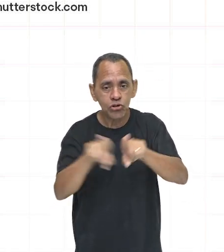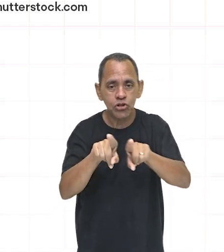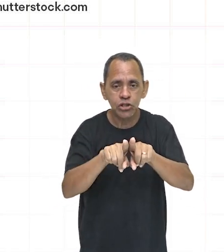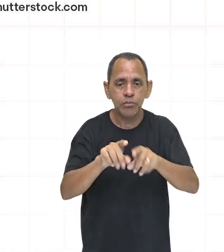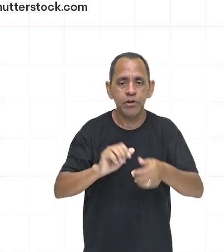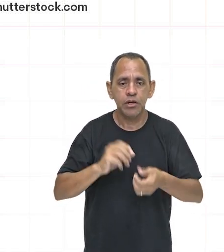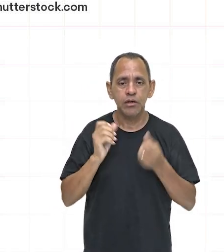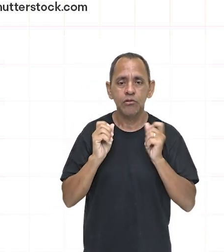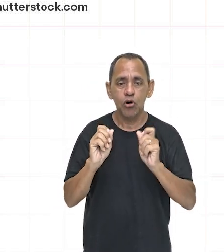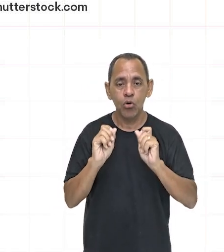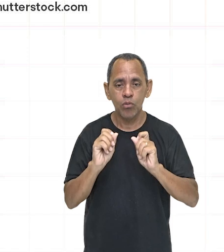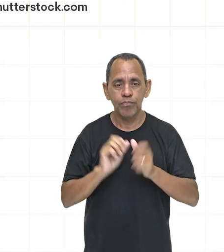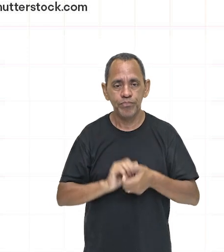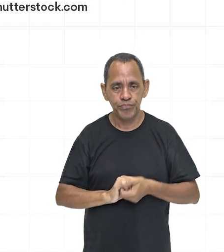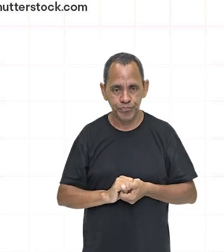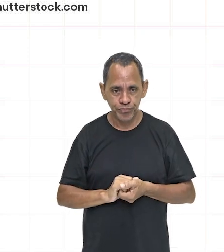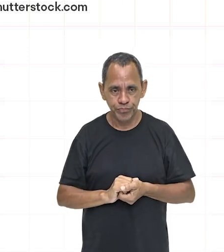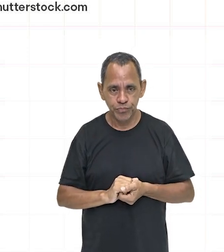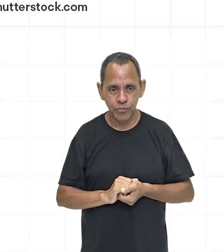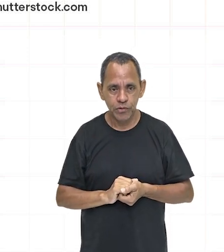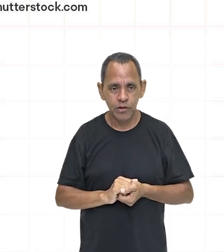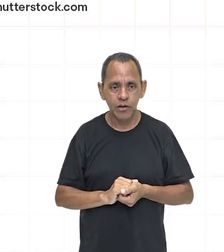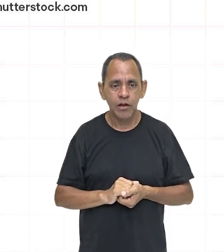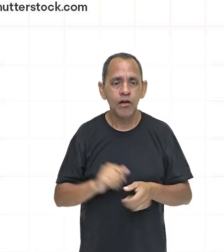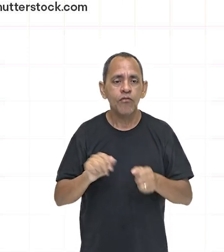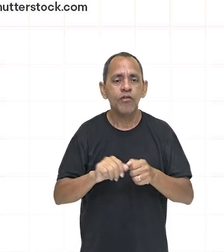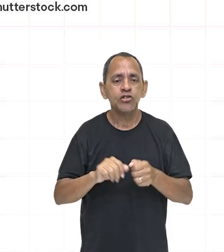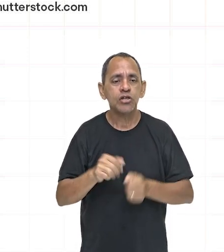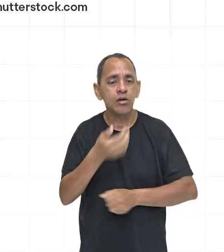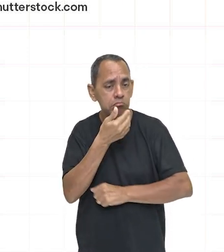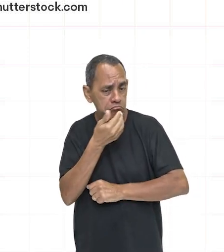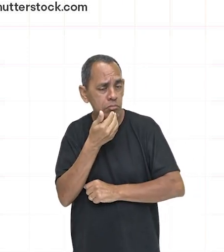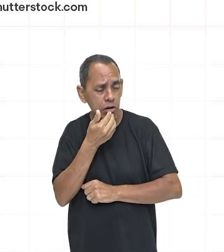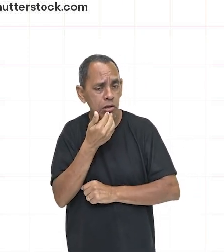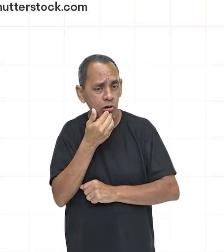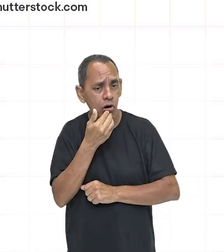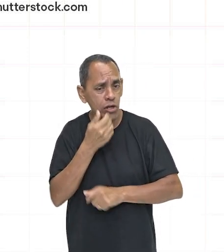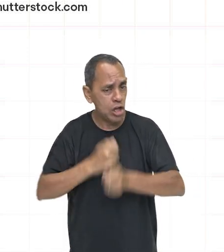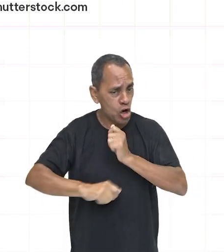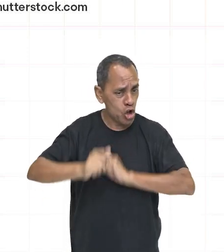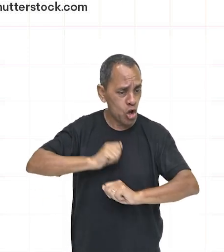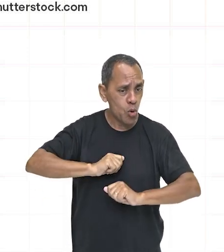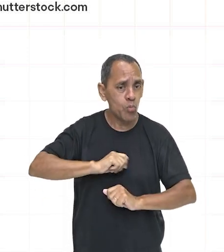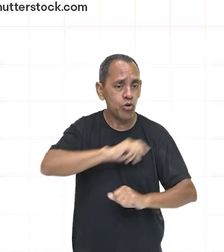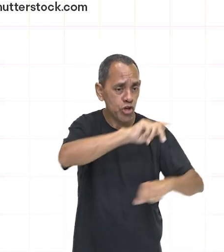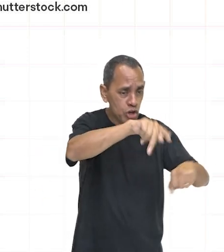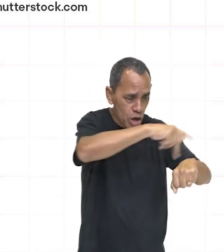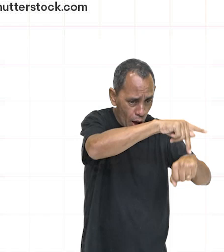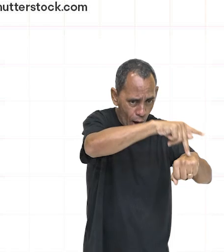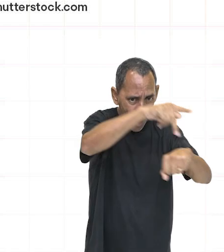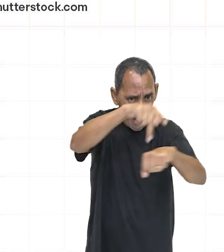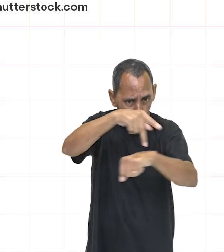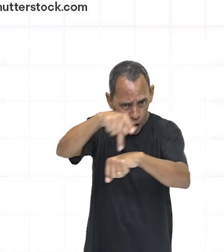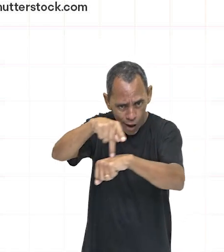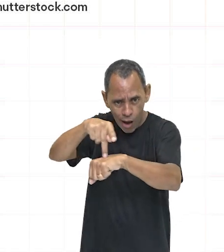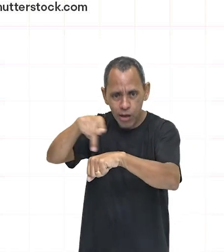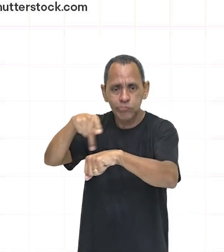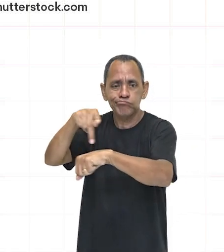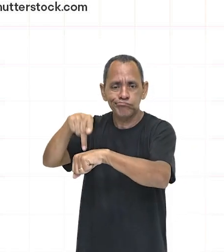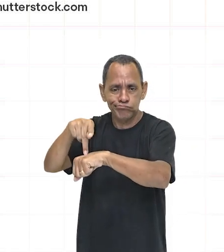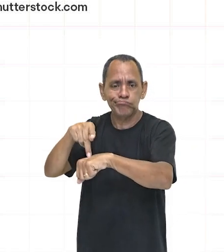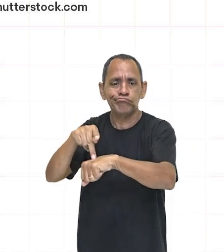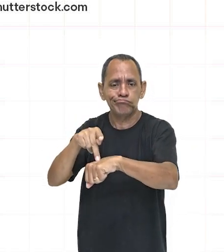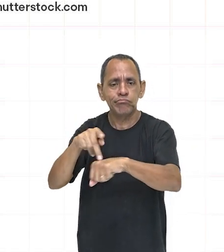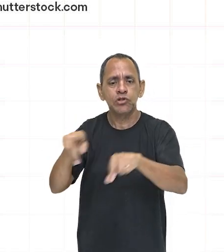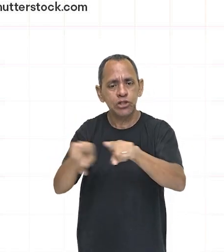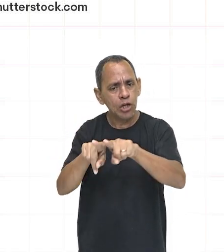desenvolvidos, então vai fazer com que melhore ainda mais a economia desses países. Então, isso tudo vai fazer com